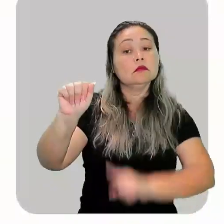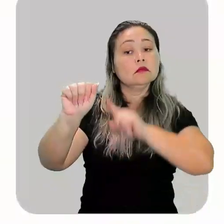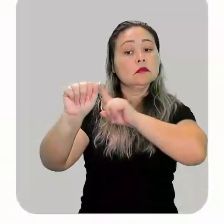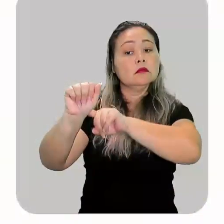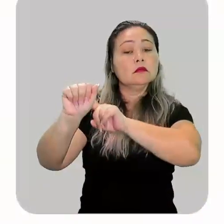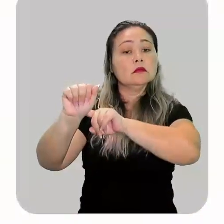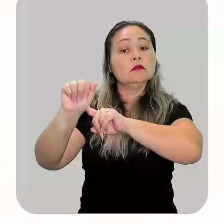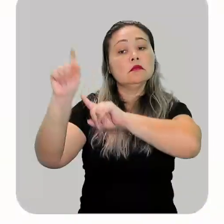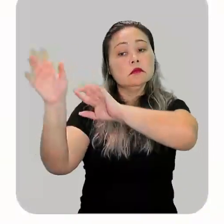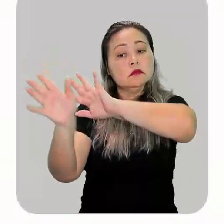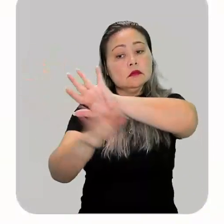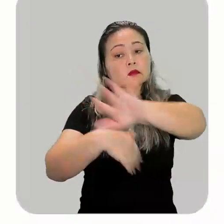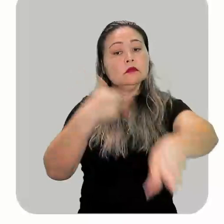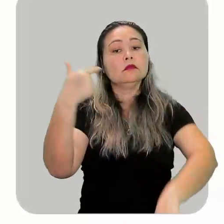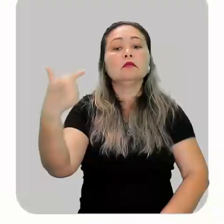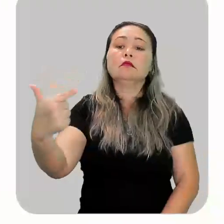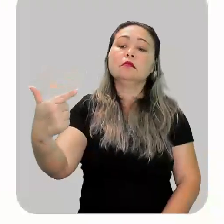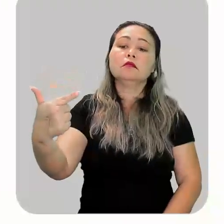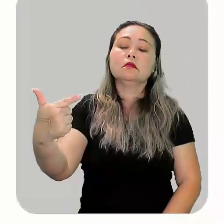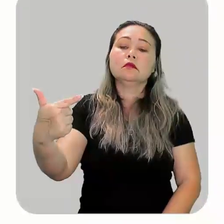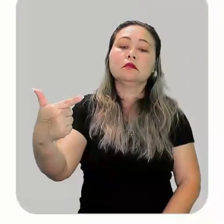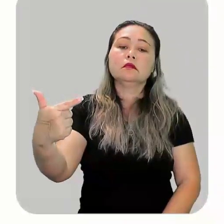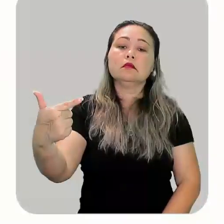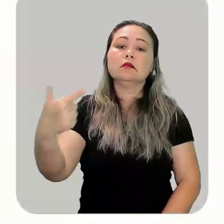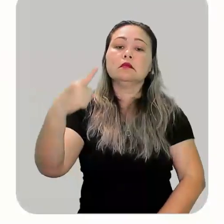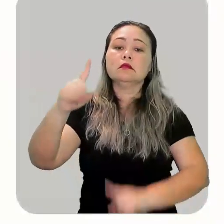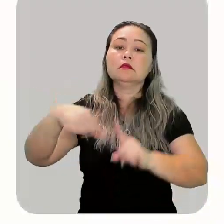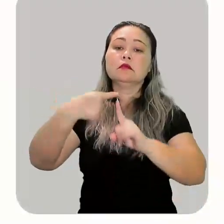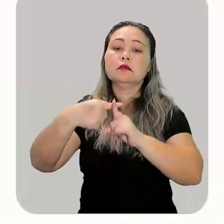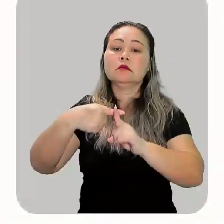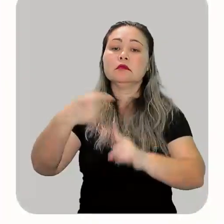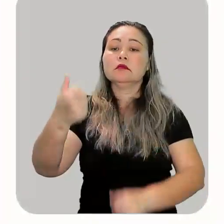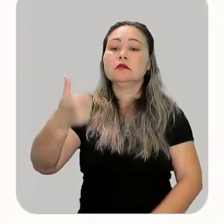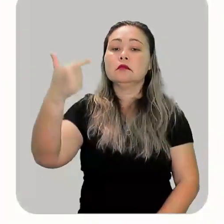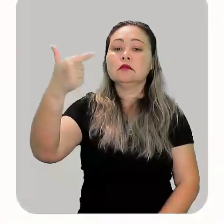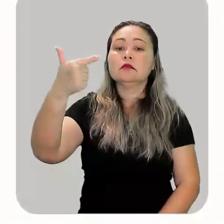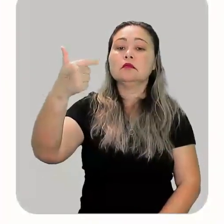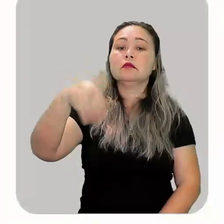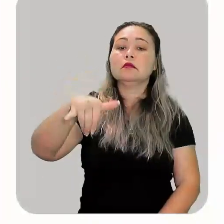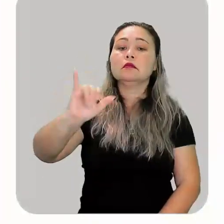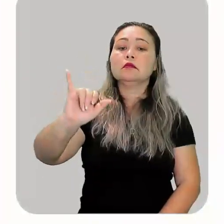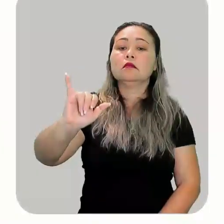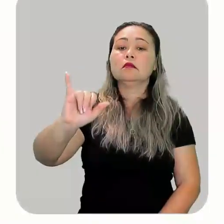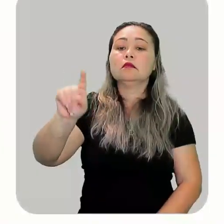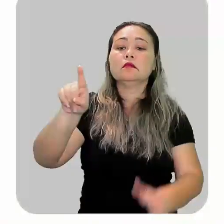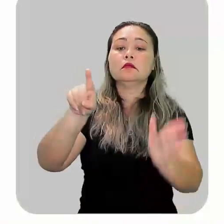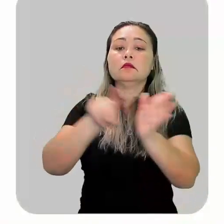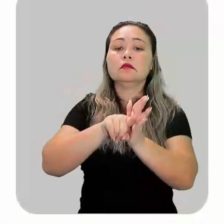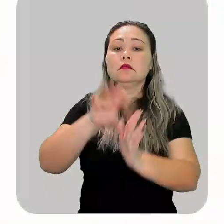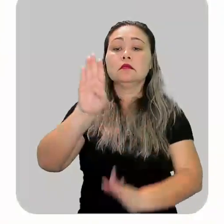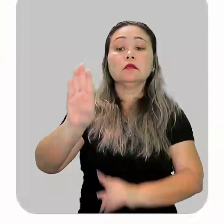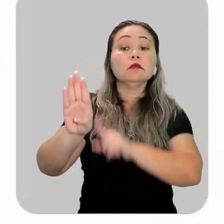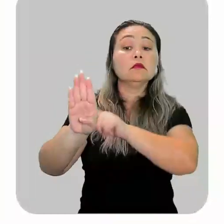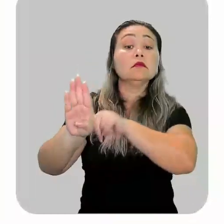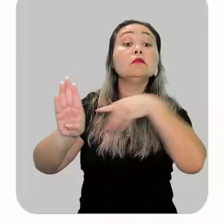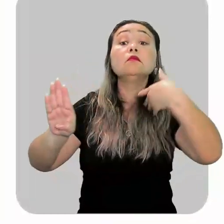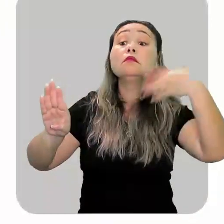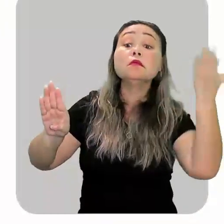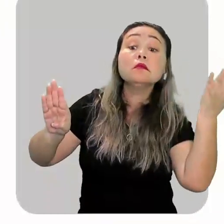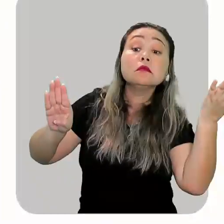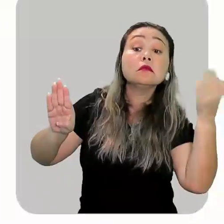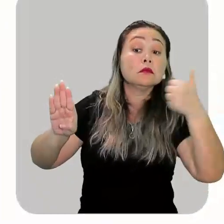A é 2. É o 2 que é do centro, né? Mais A ao quadrado, y menos B, né? Quem é